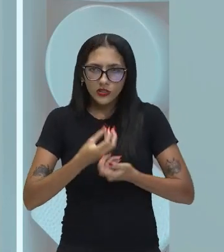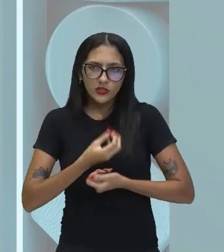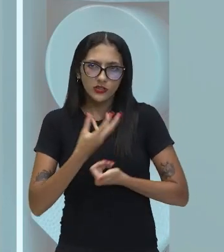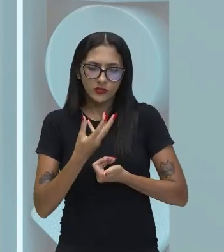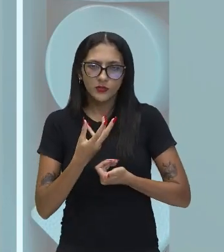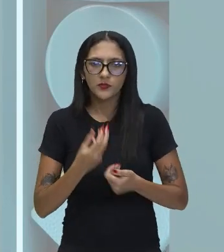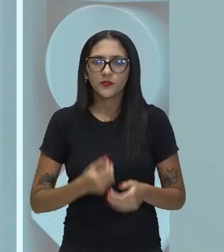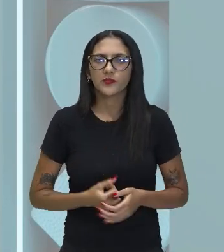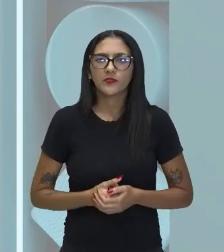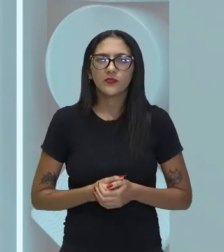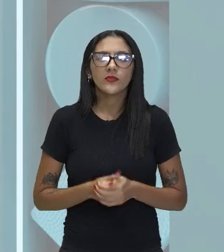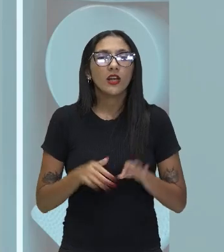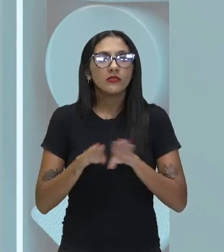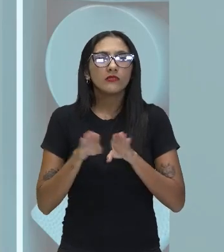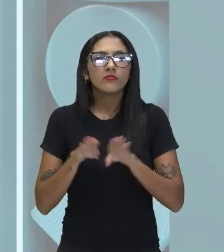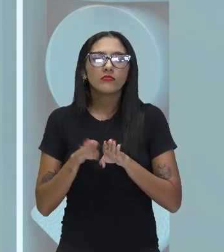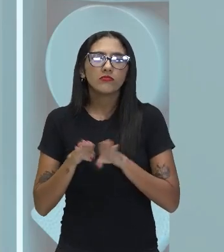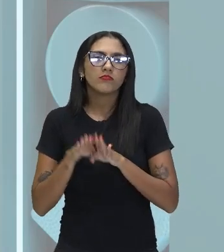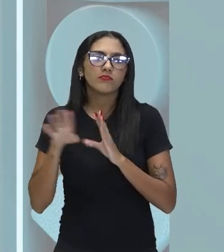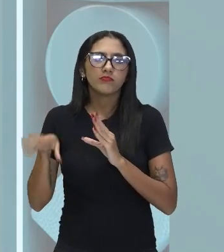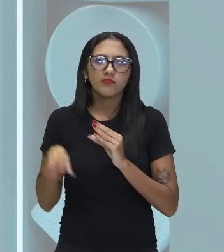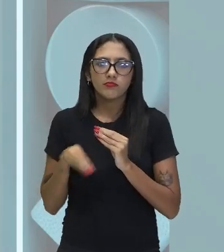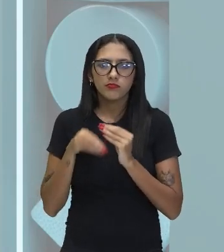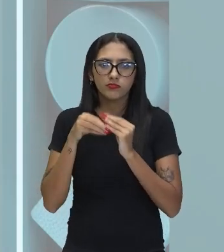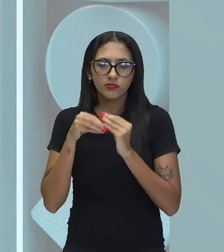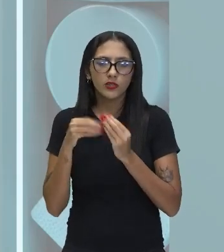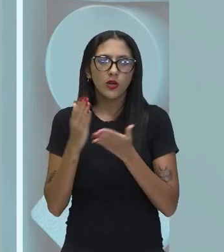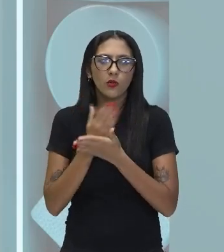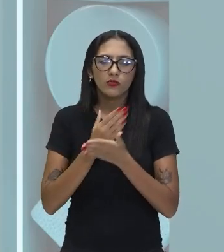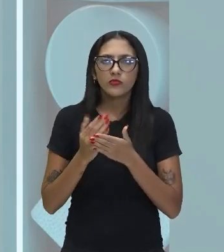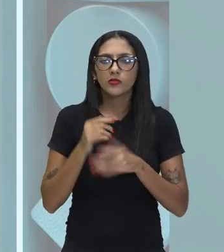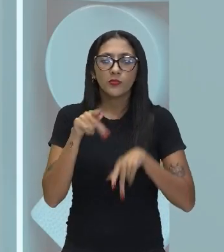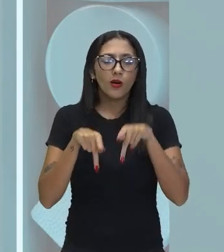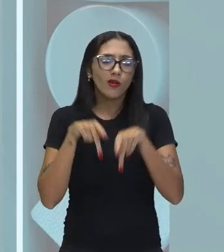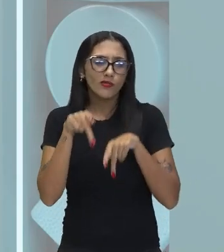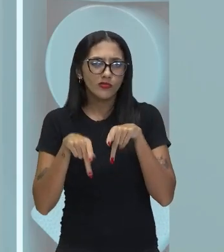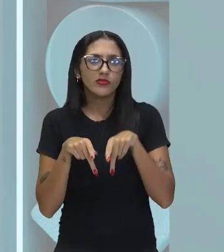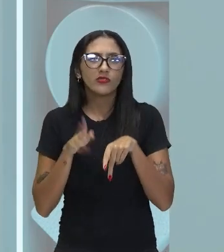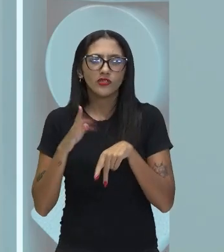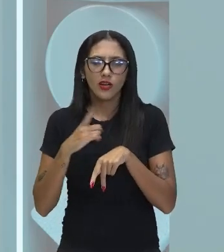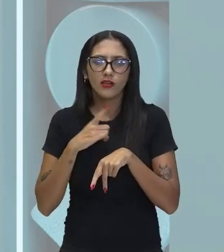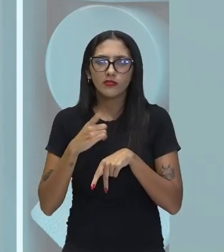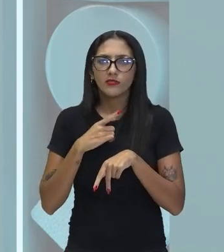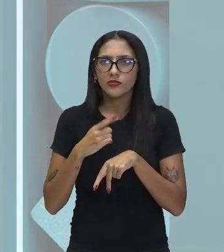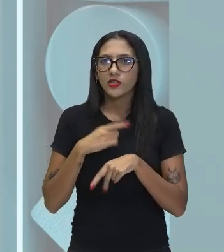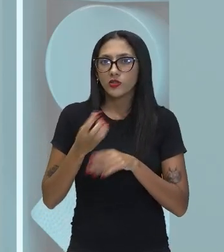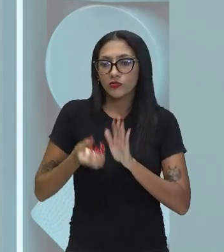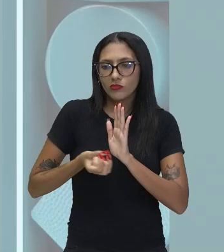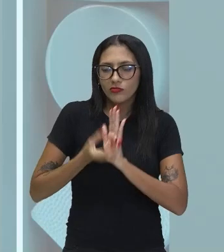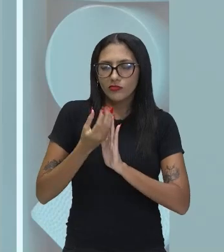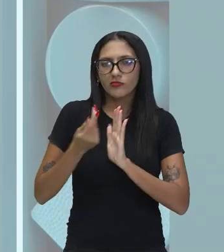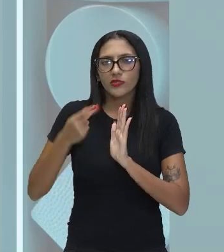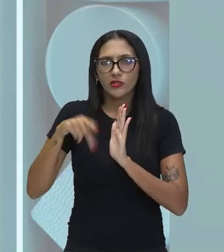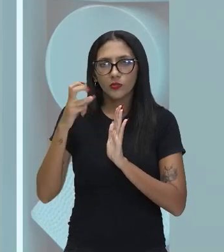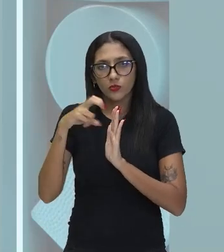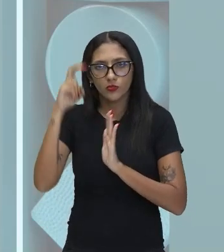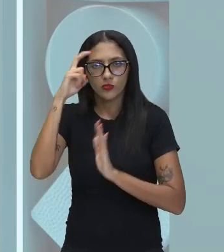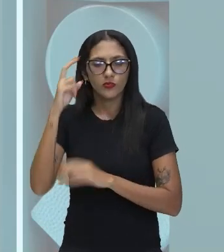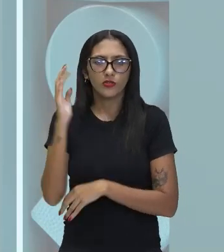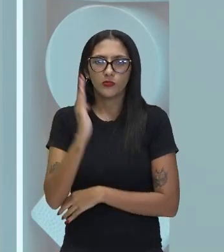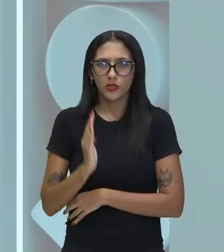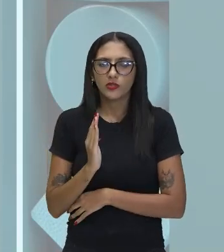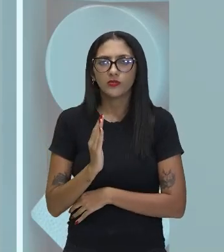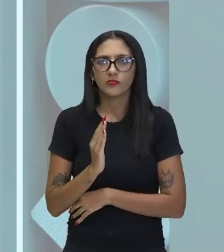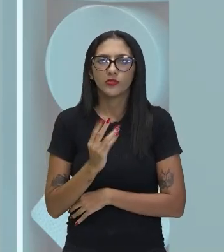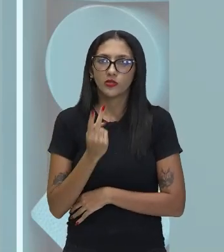também inserir as questões dos povos que formaram o Brasil, aquilo que é o Brasil, a cultura brasileira. Então,